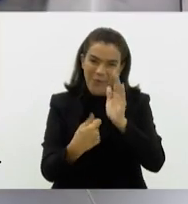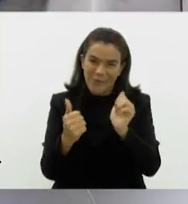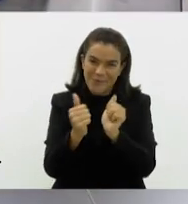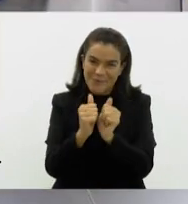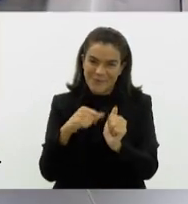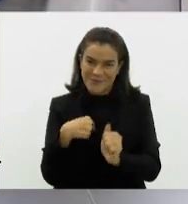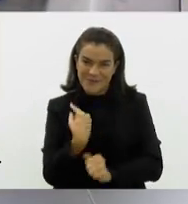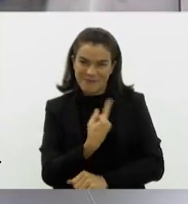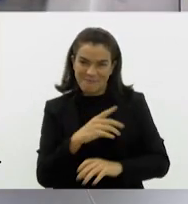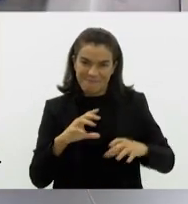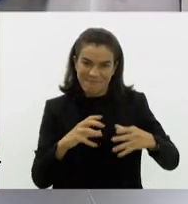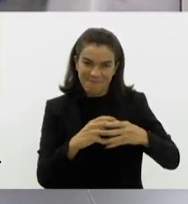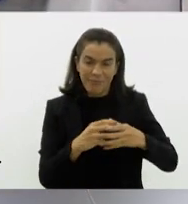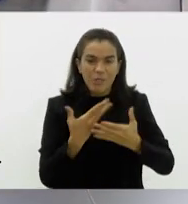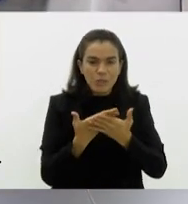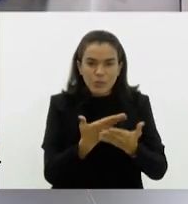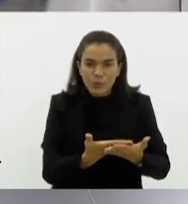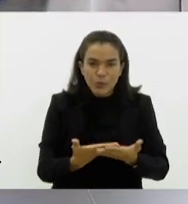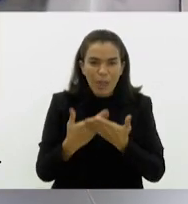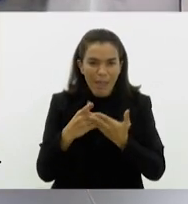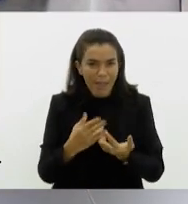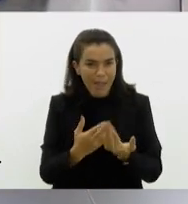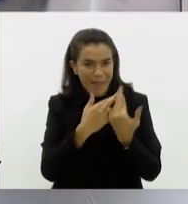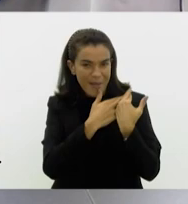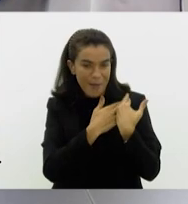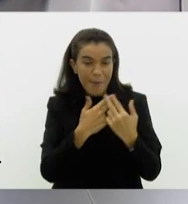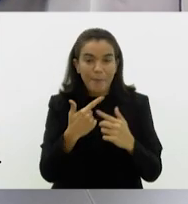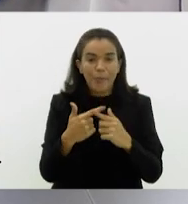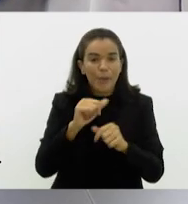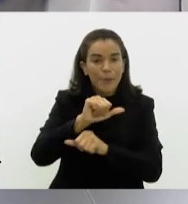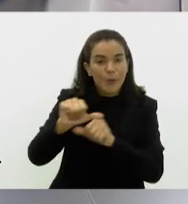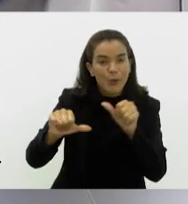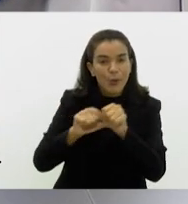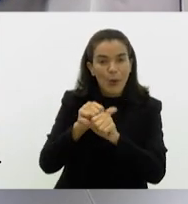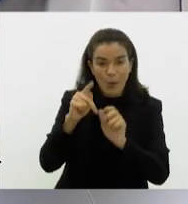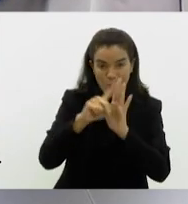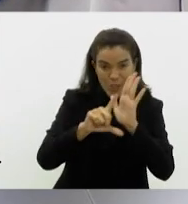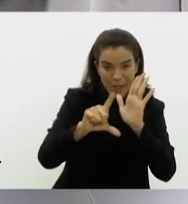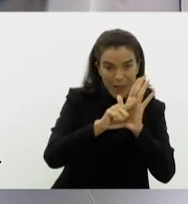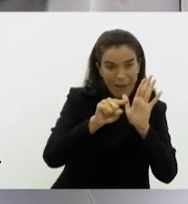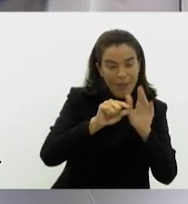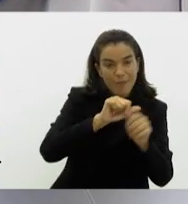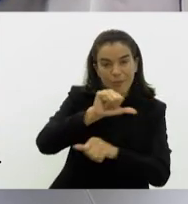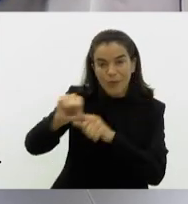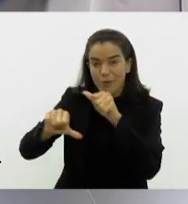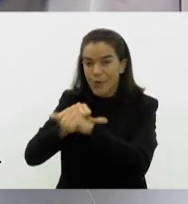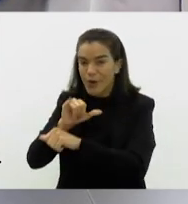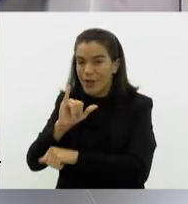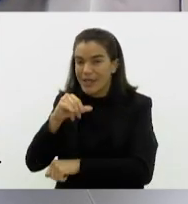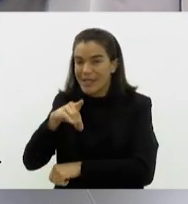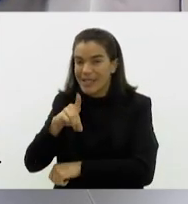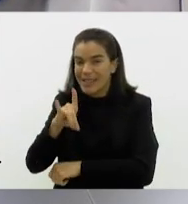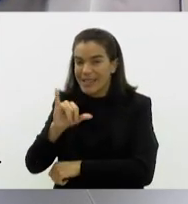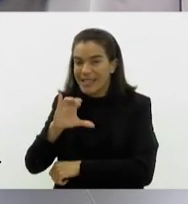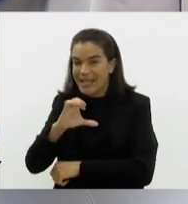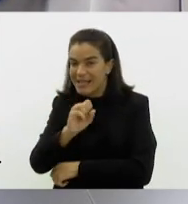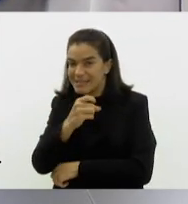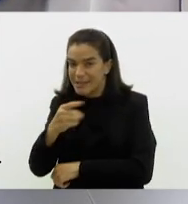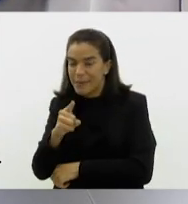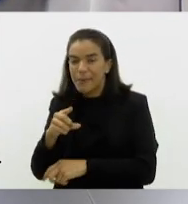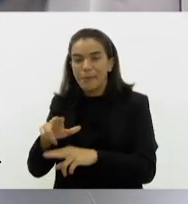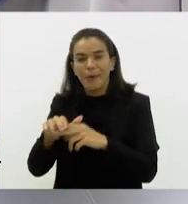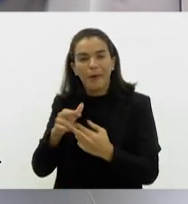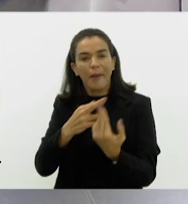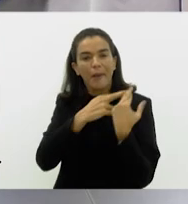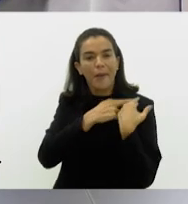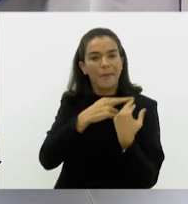que a gente possa fazer um estudo ali do que é competência, porque, na verdade, virou indicação, porque algumas matérias eram de competência exclusiva do Executivo. De